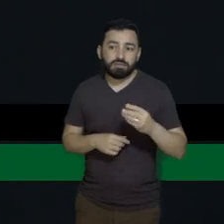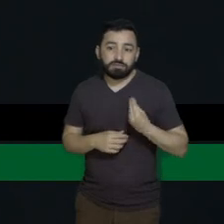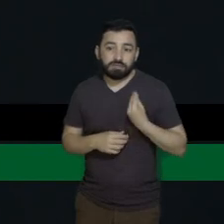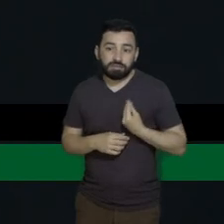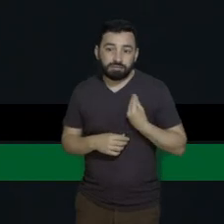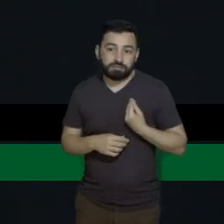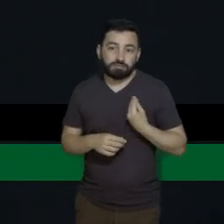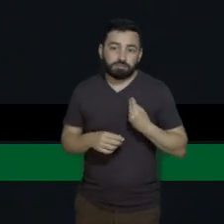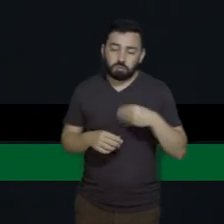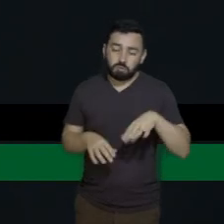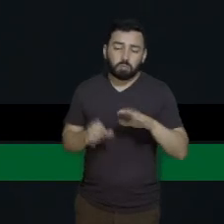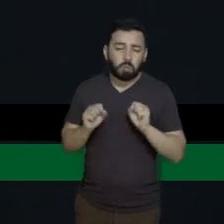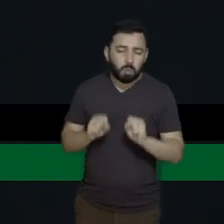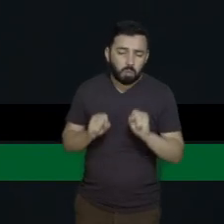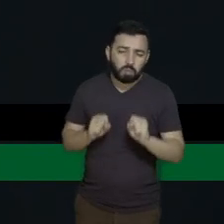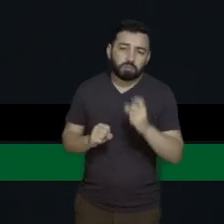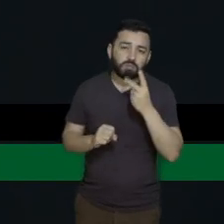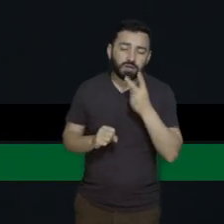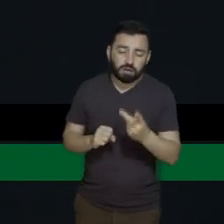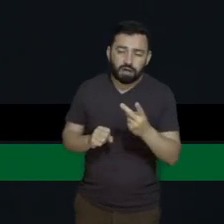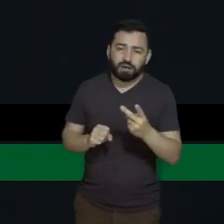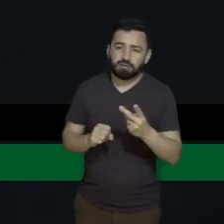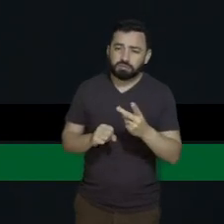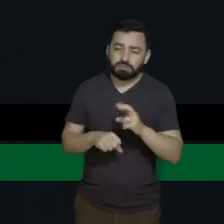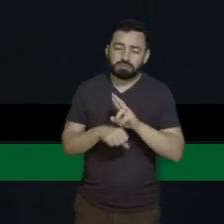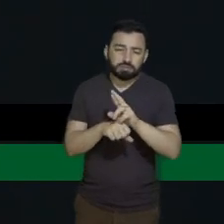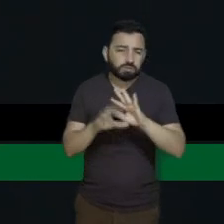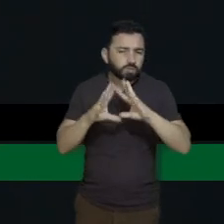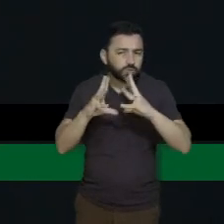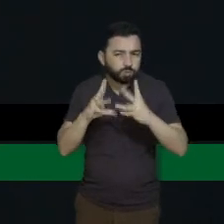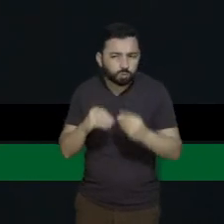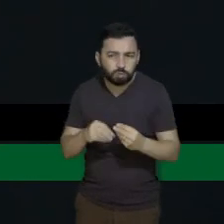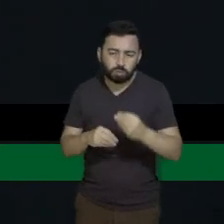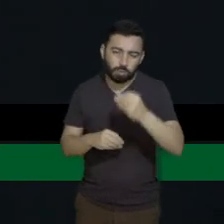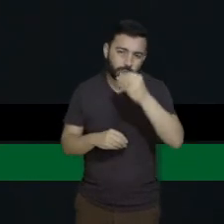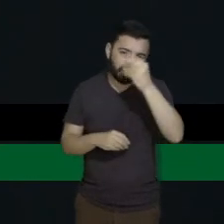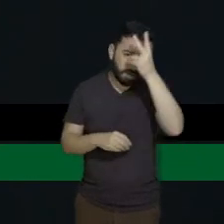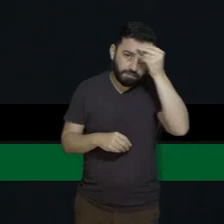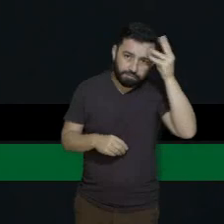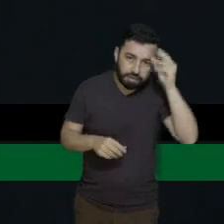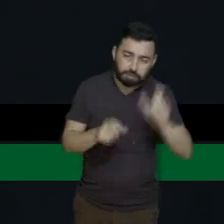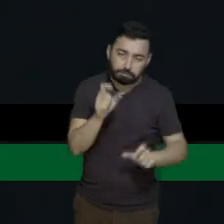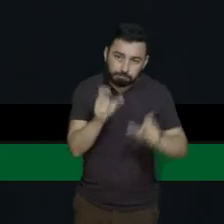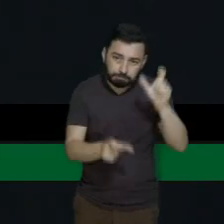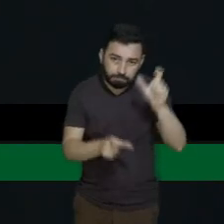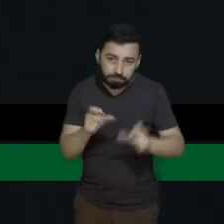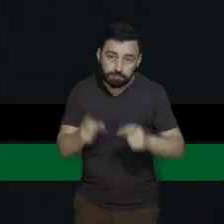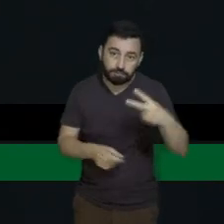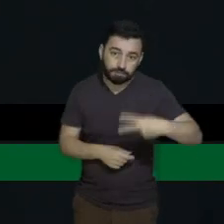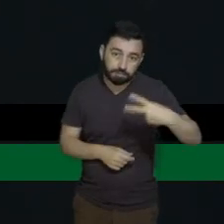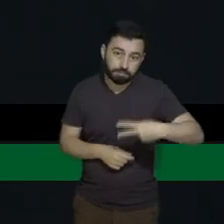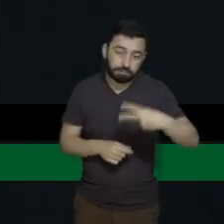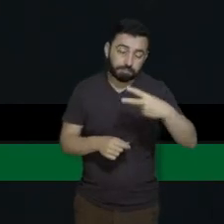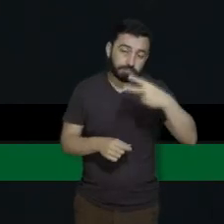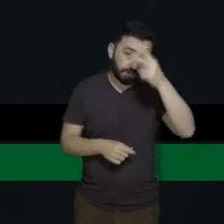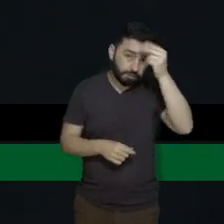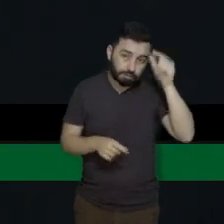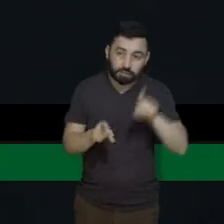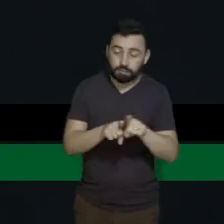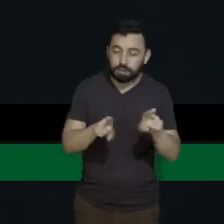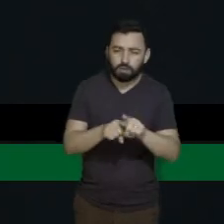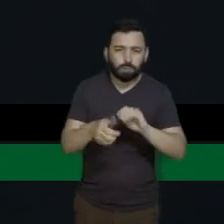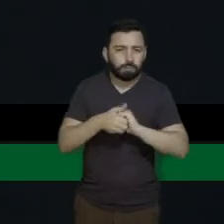aqui também em nome de todos os prefeitos, vice-prefeitos de toda a nossa região. Cumprimentar todas